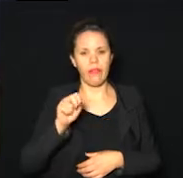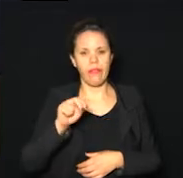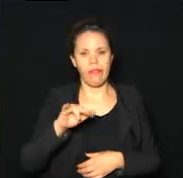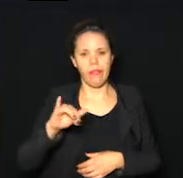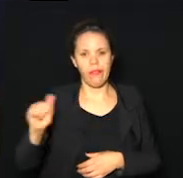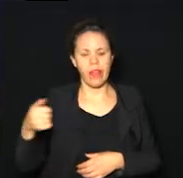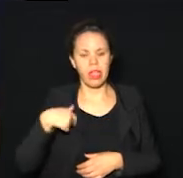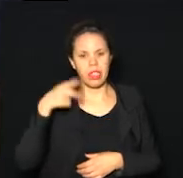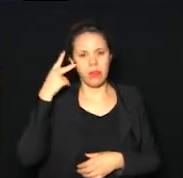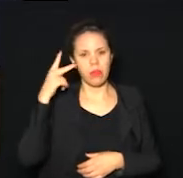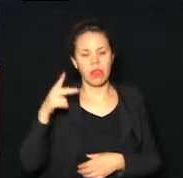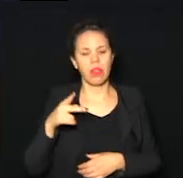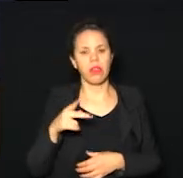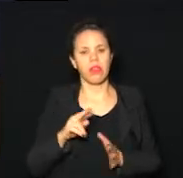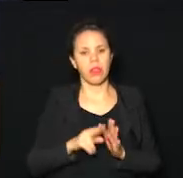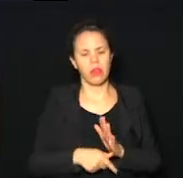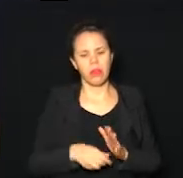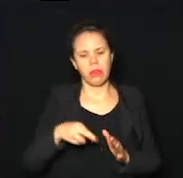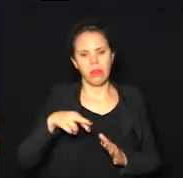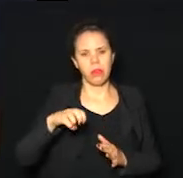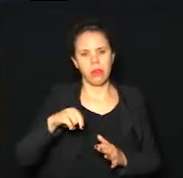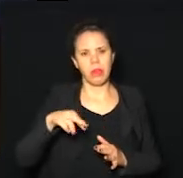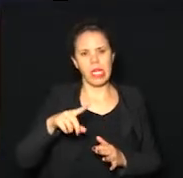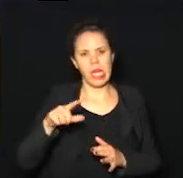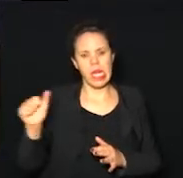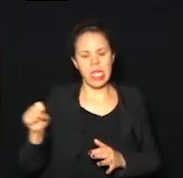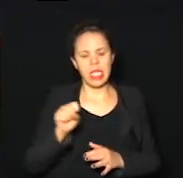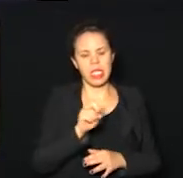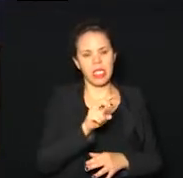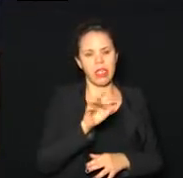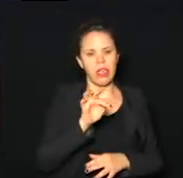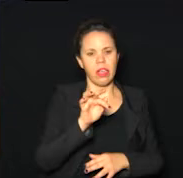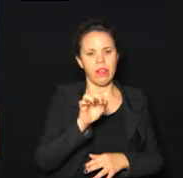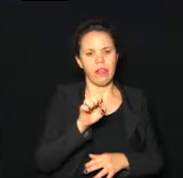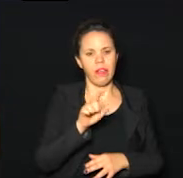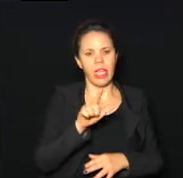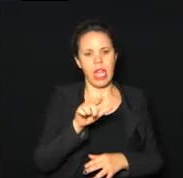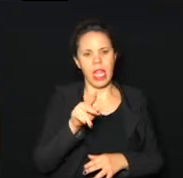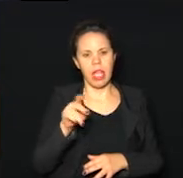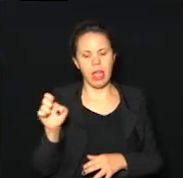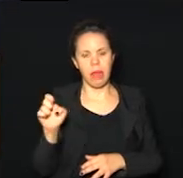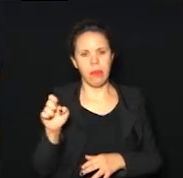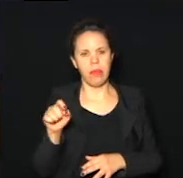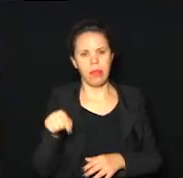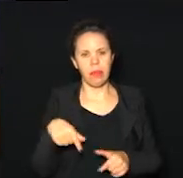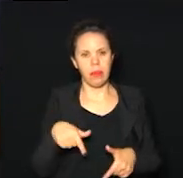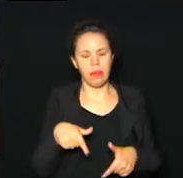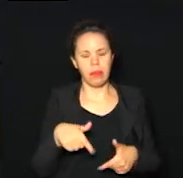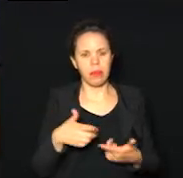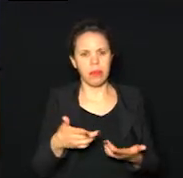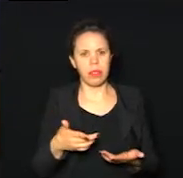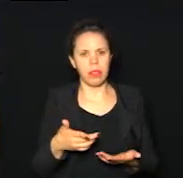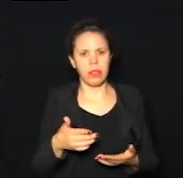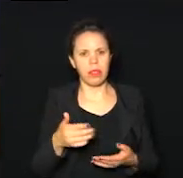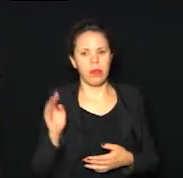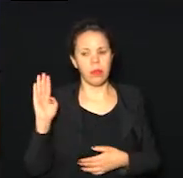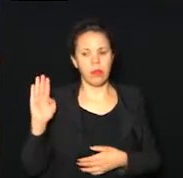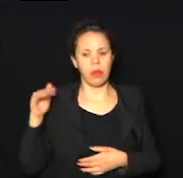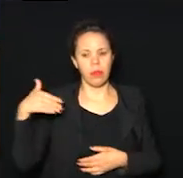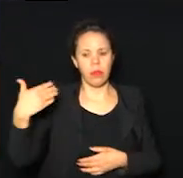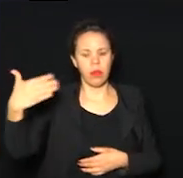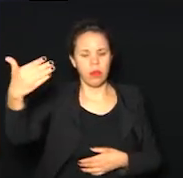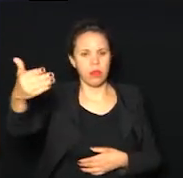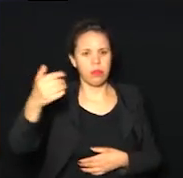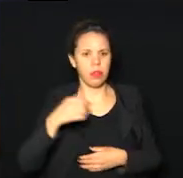debate, companheira Melissa, que é de São Paulo, companheiro Felipe, companheiro Toninho, que está licenciado para um pleito eleitoral para próximas